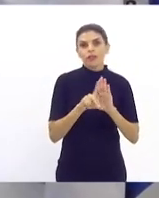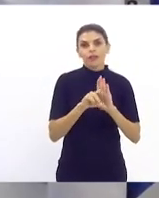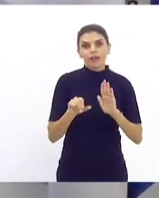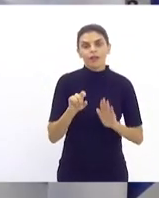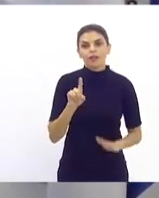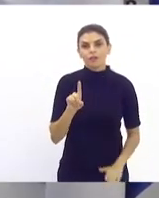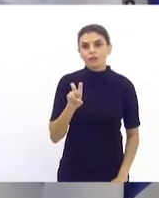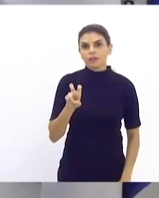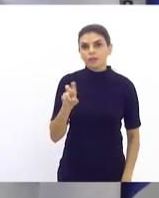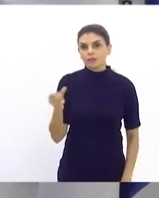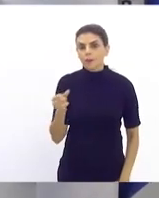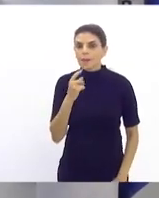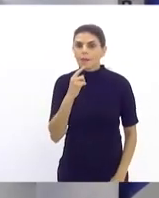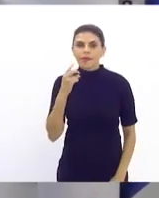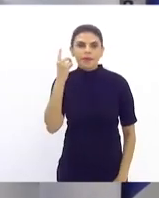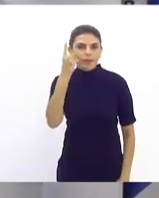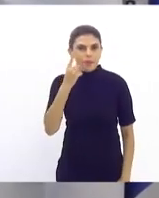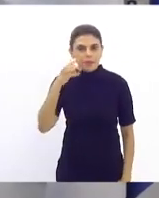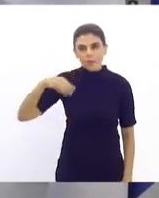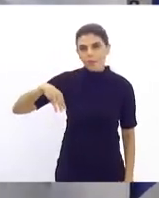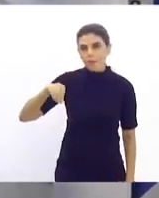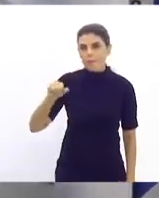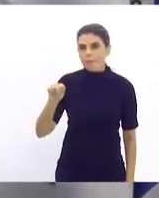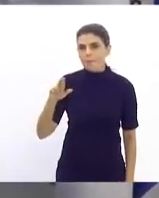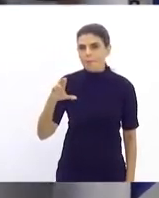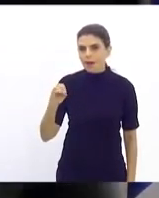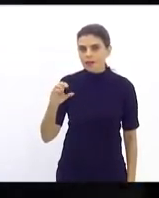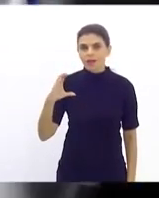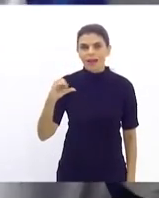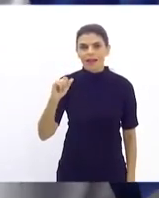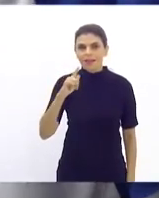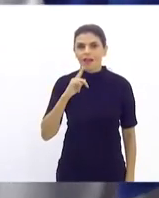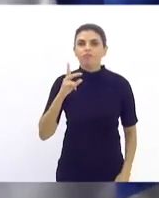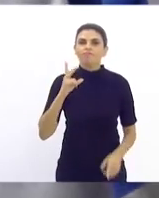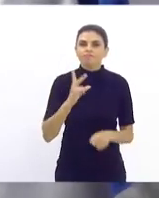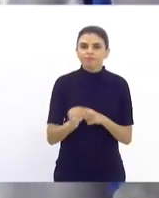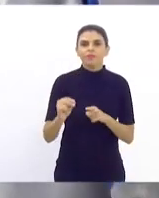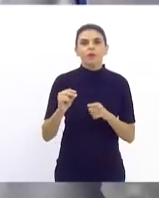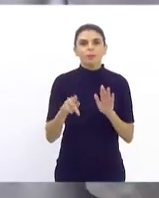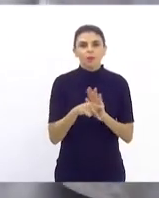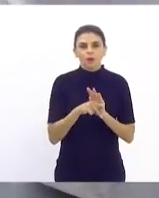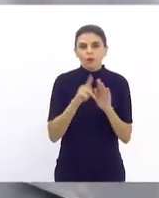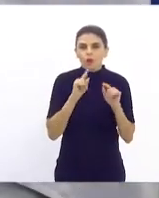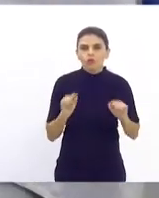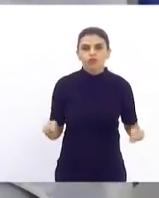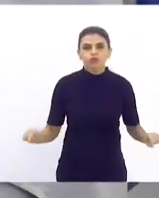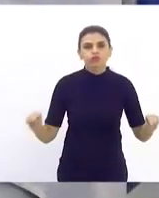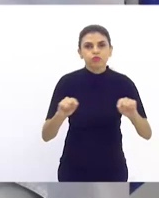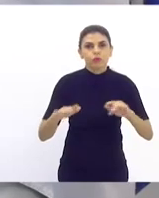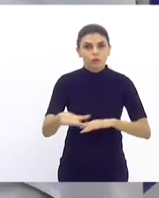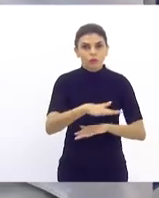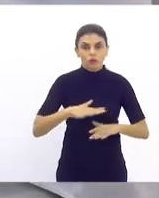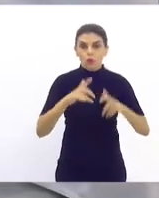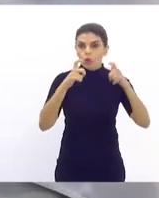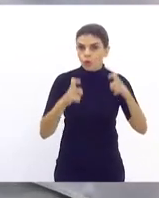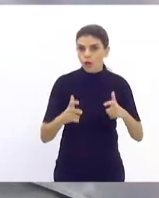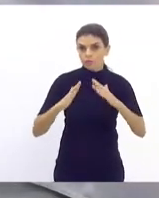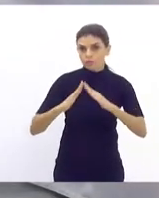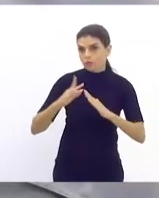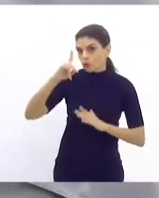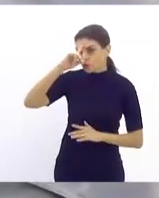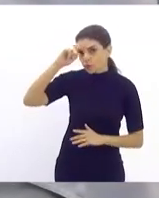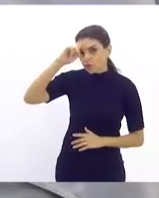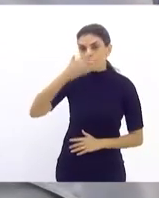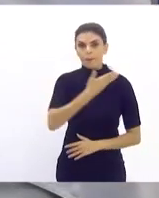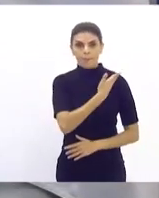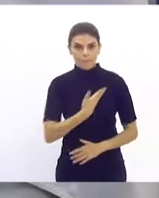2023, de autoria do deputado Márcio Canella, que cria o Programa Estadual de Prevenção e Combate à Infecção Generalizada, SEPS, nas unidades da rede hospitalar de saúde pública e